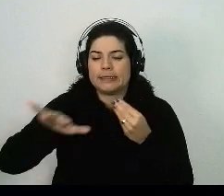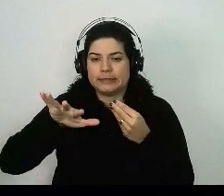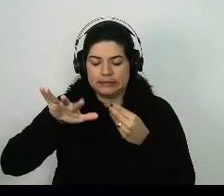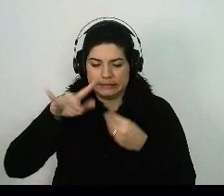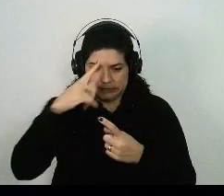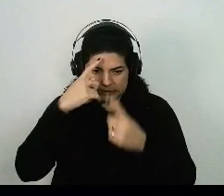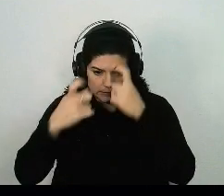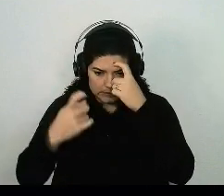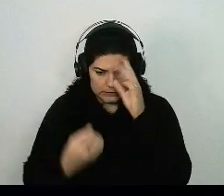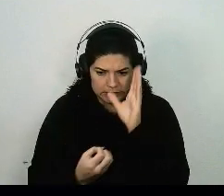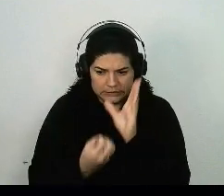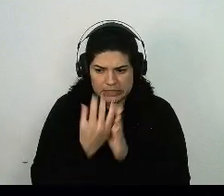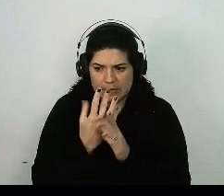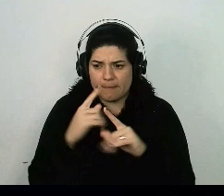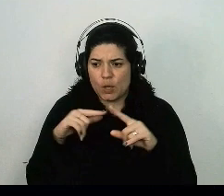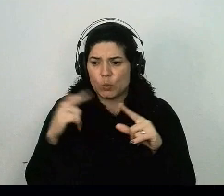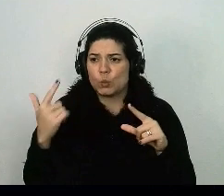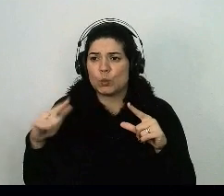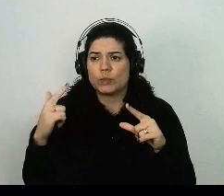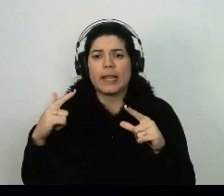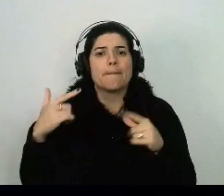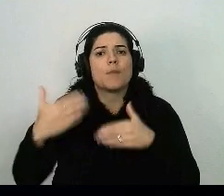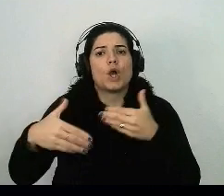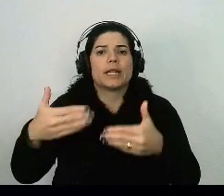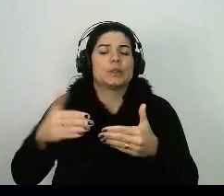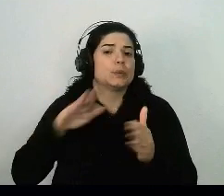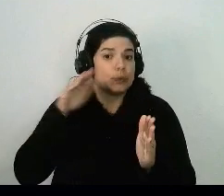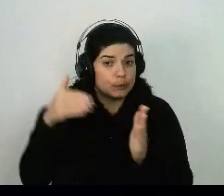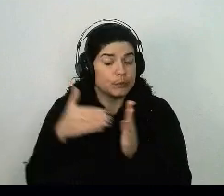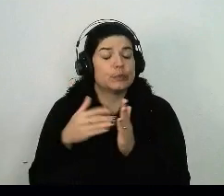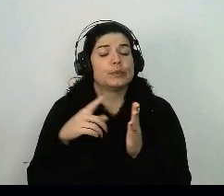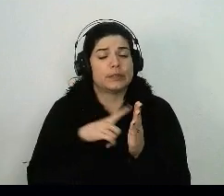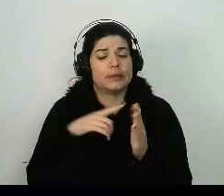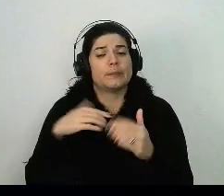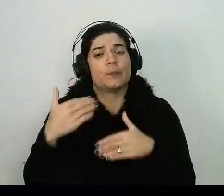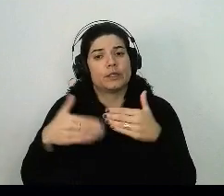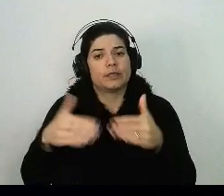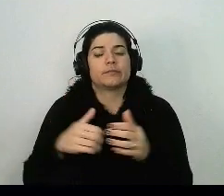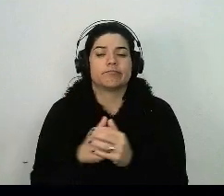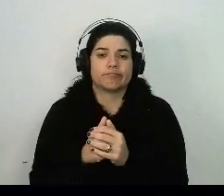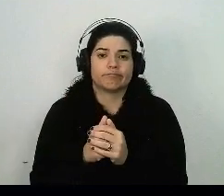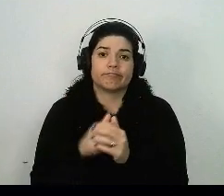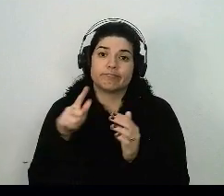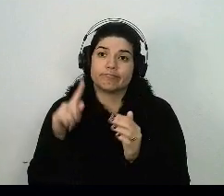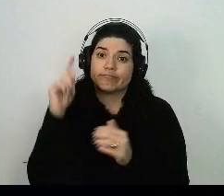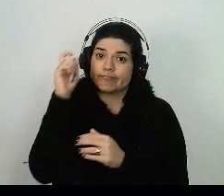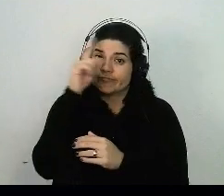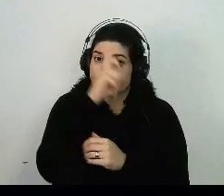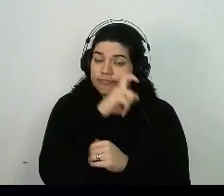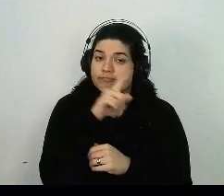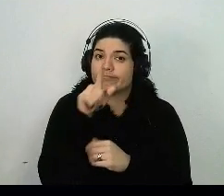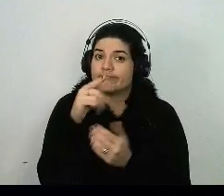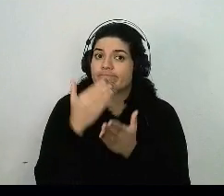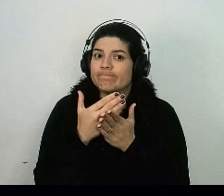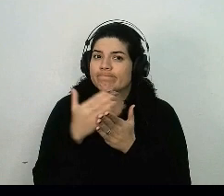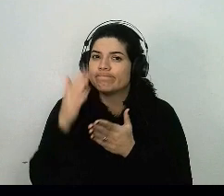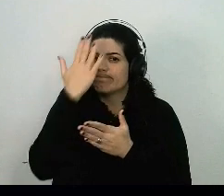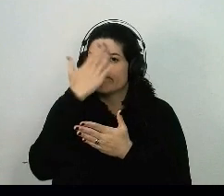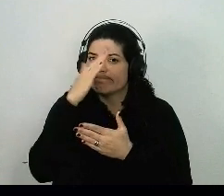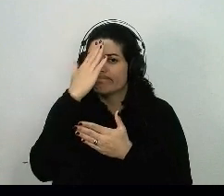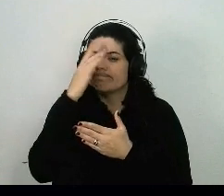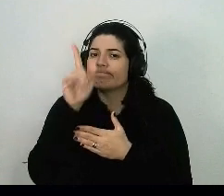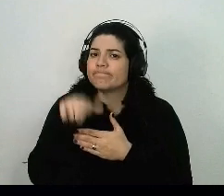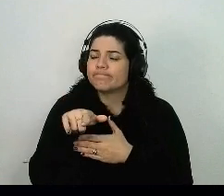assim, não tem processo. Tudo tem processo. Às vezes está difícil de eu startar o entendimento dele, mas